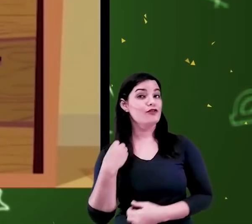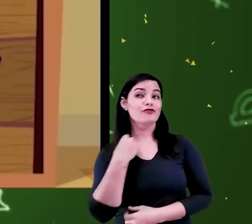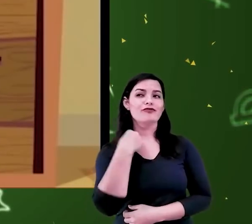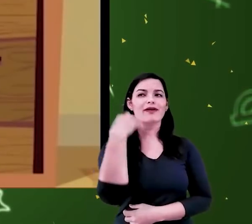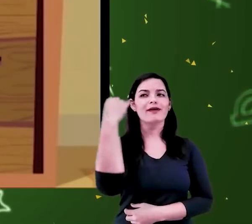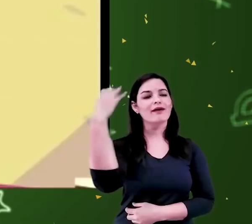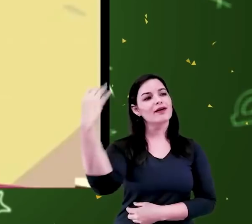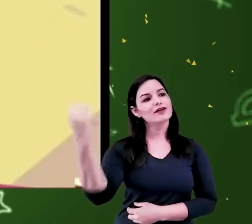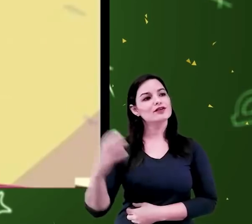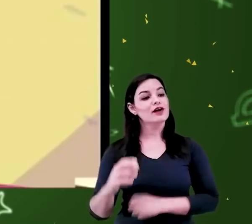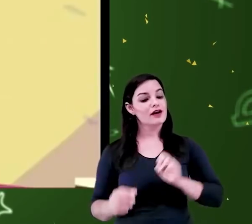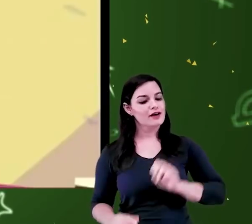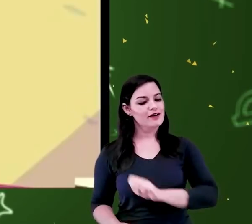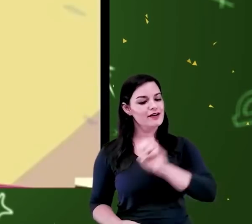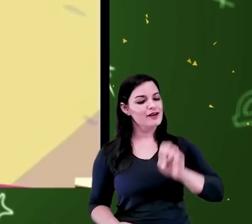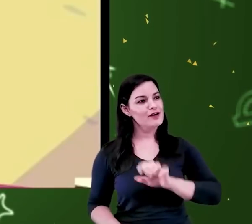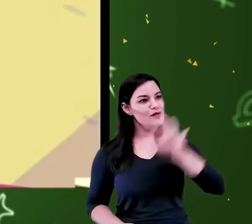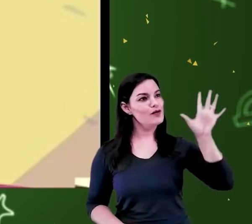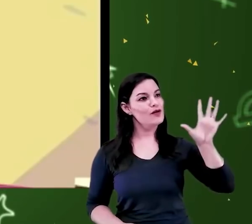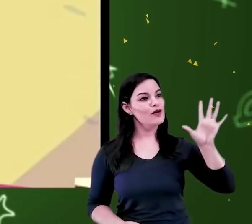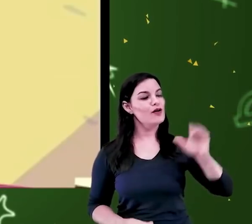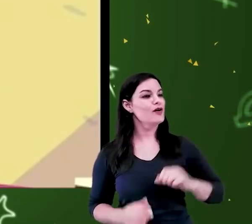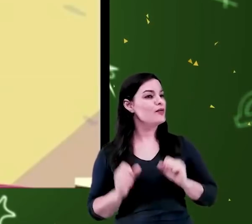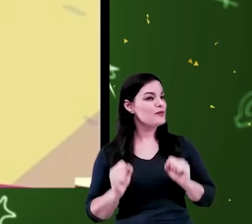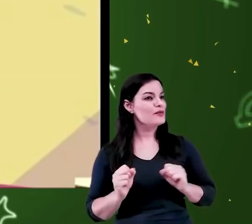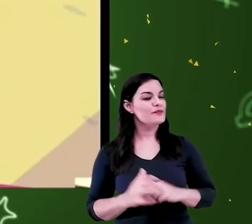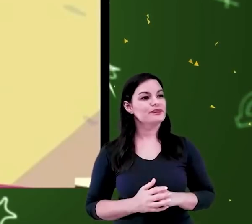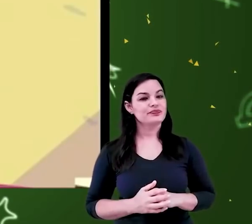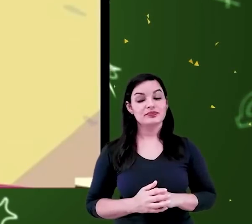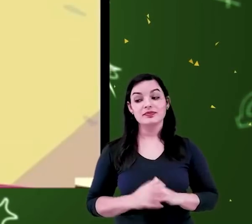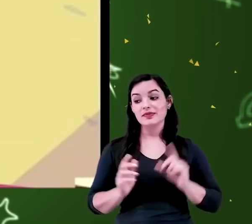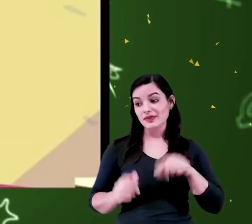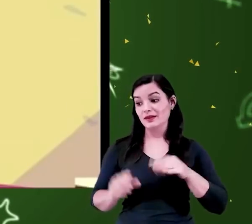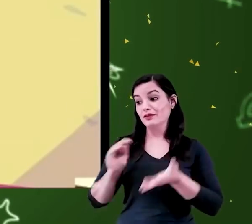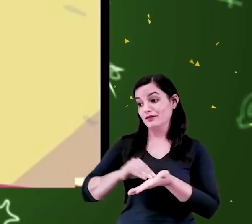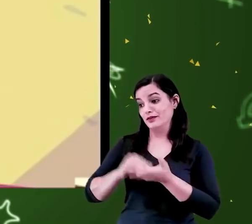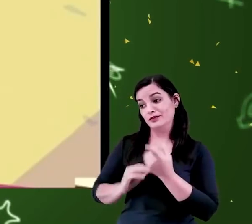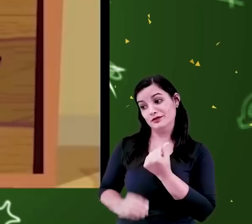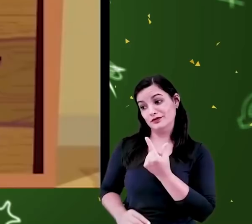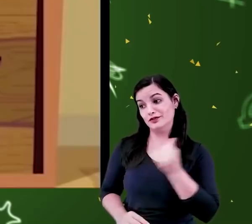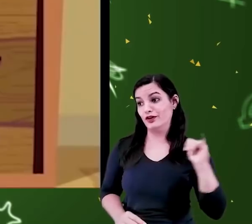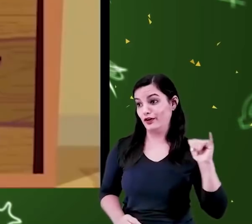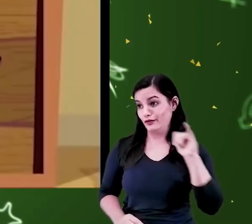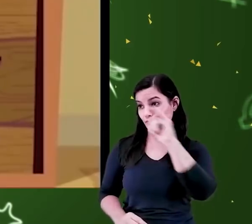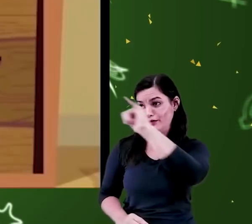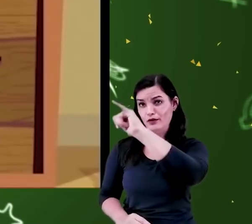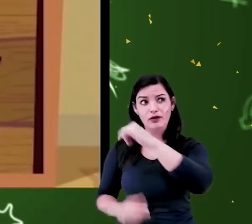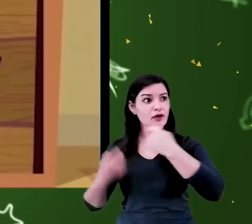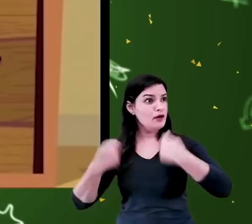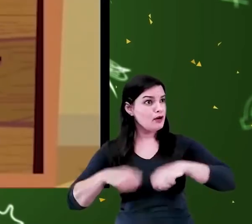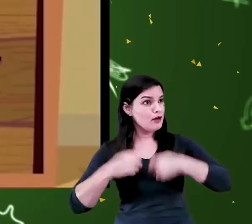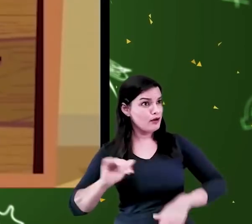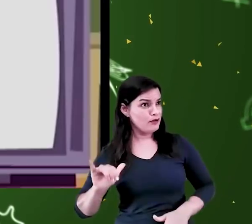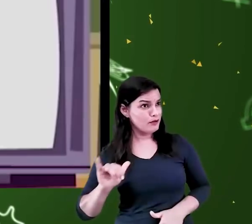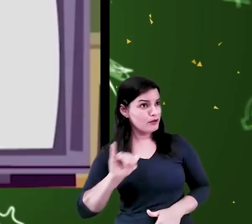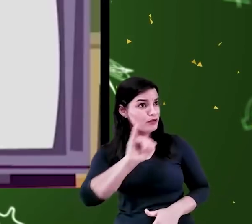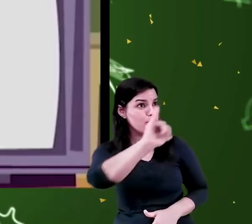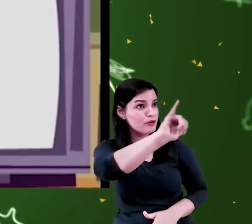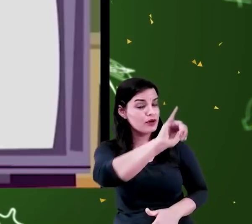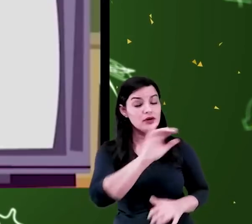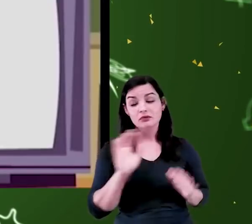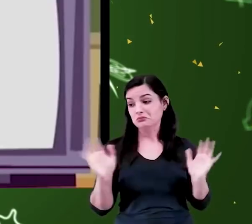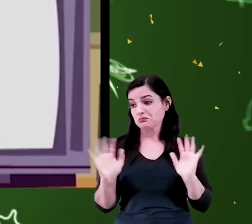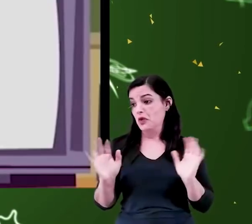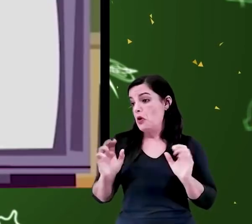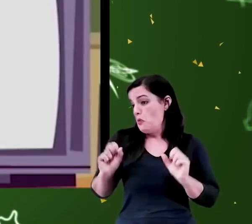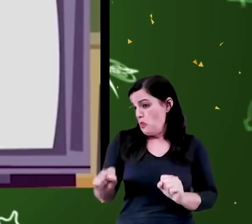Europa. É, só falta o dinheiro pro avião agora, né? Tem que ir de avião? Não,